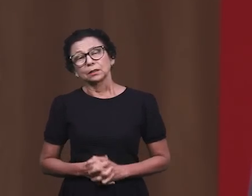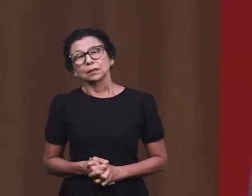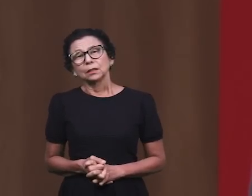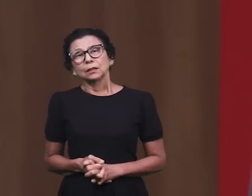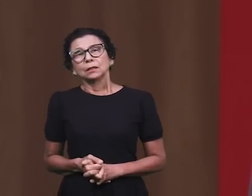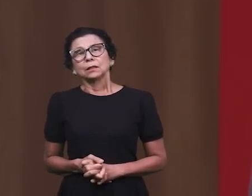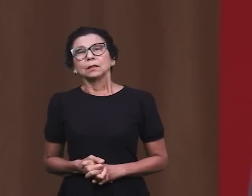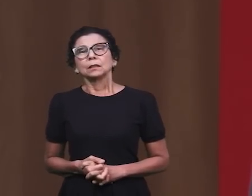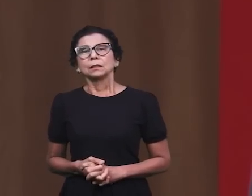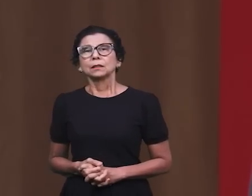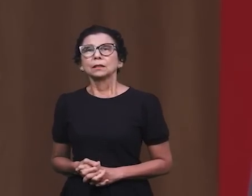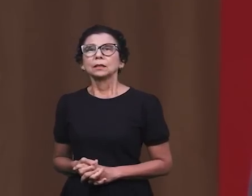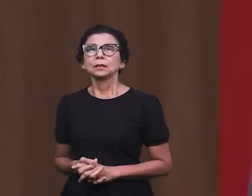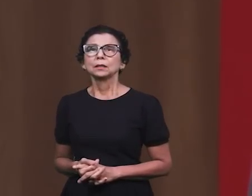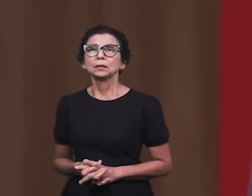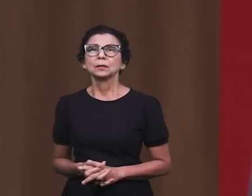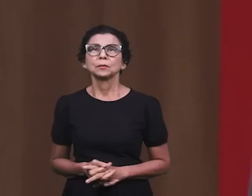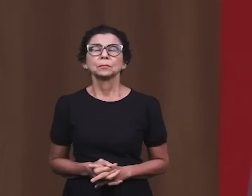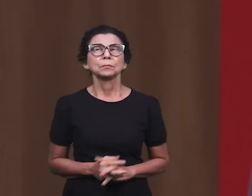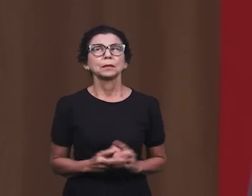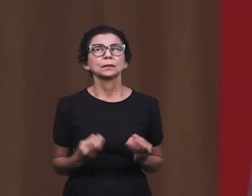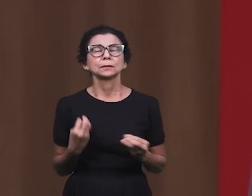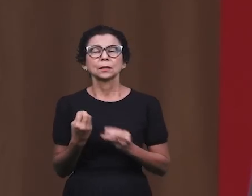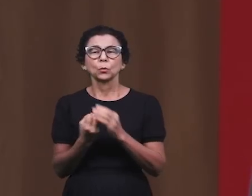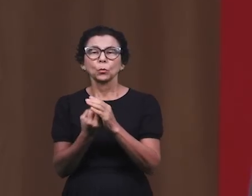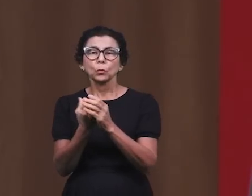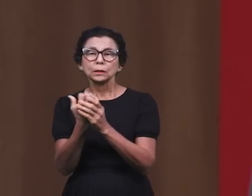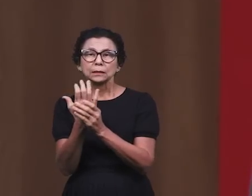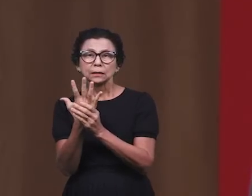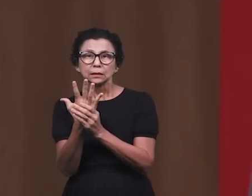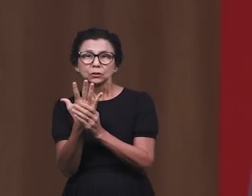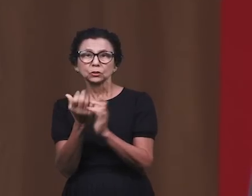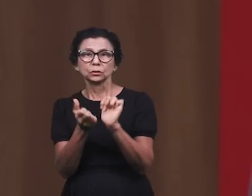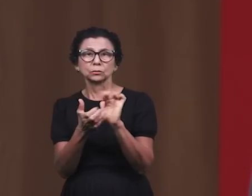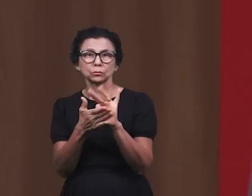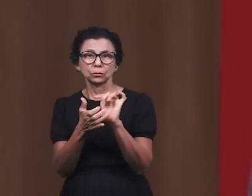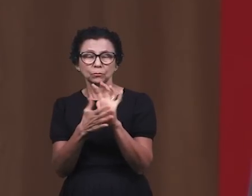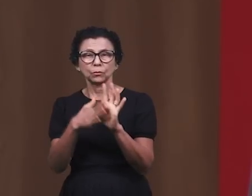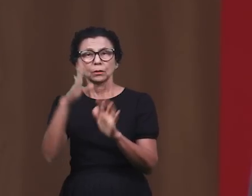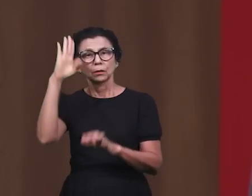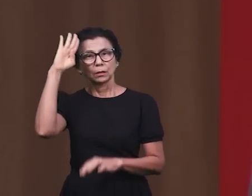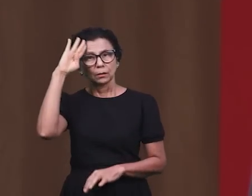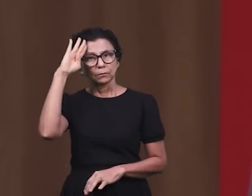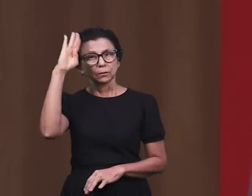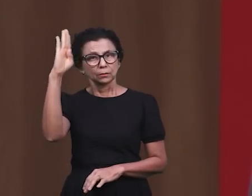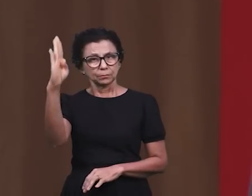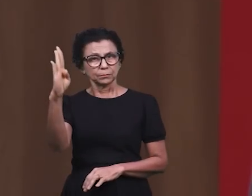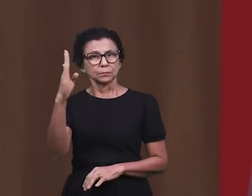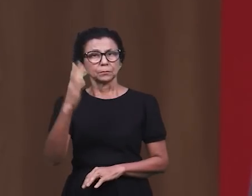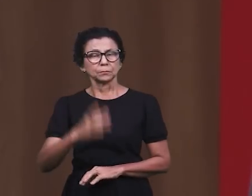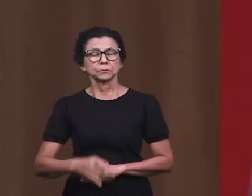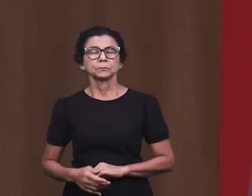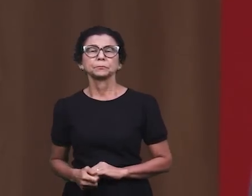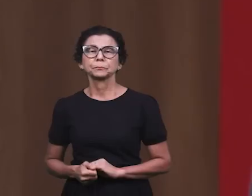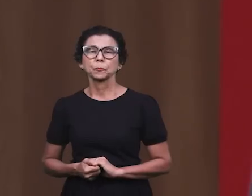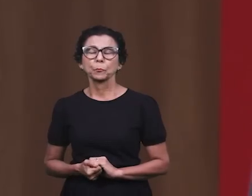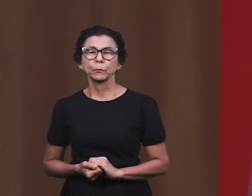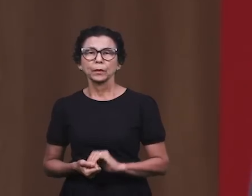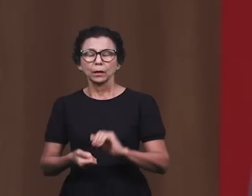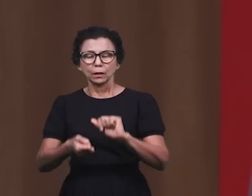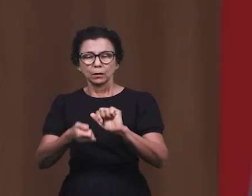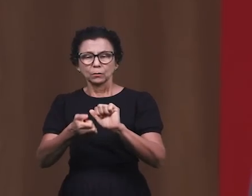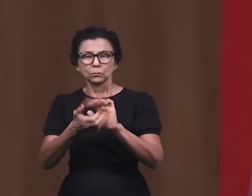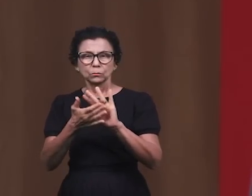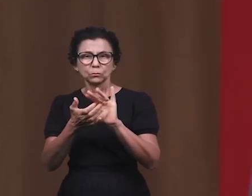o louvor, a origem do louvor, isso é fundamental, né? Porque o louvor, ele